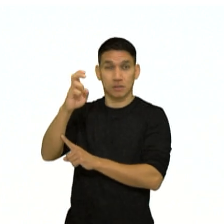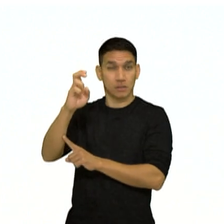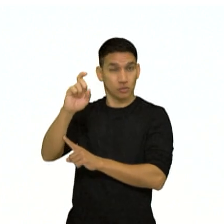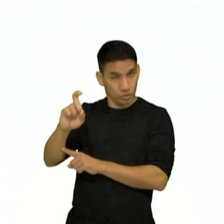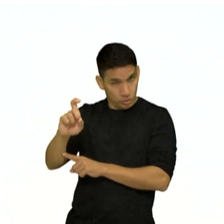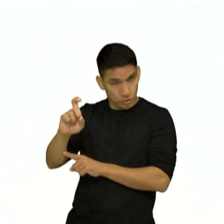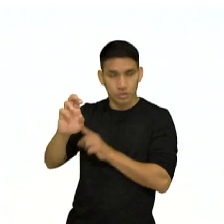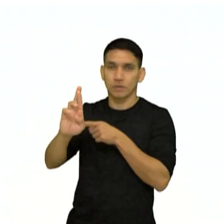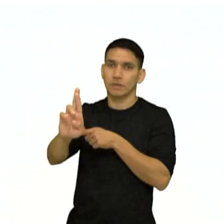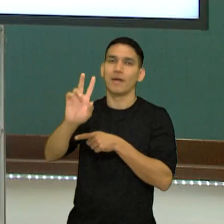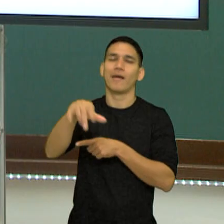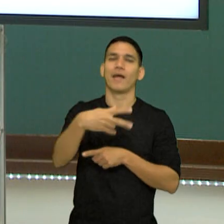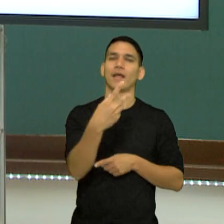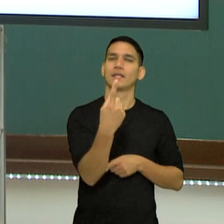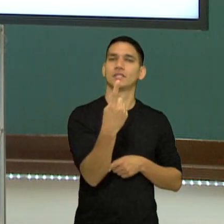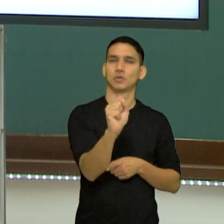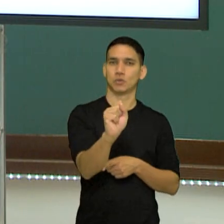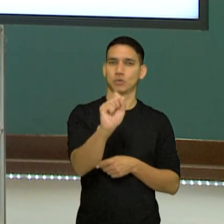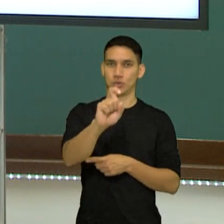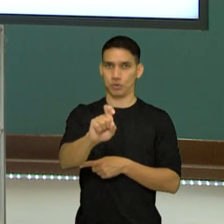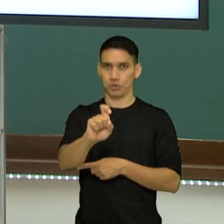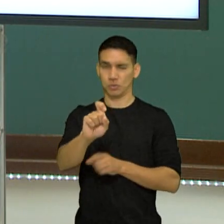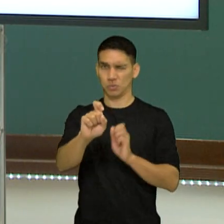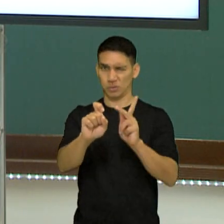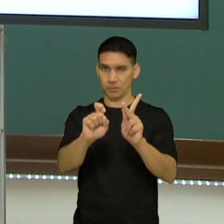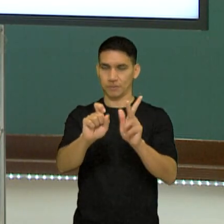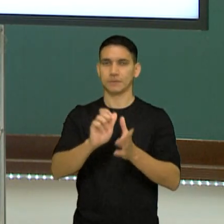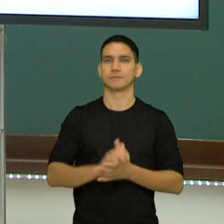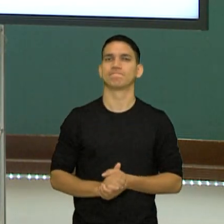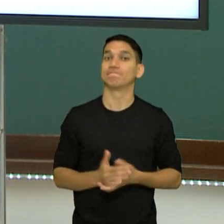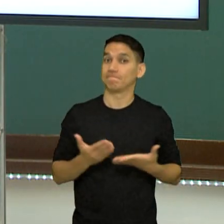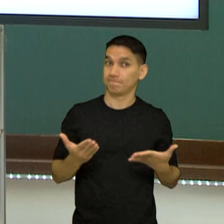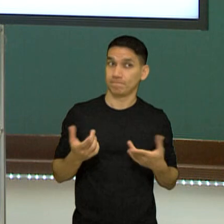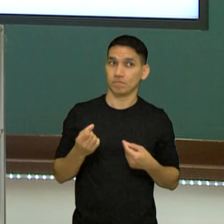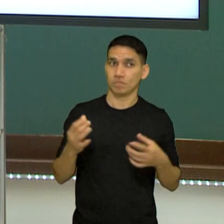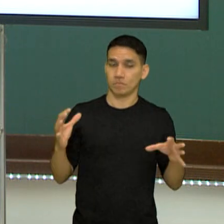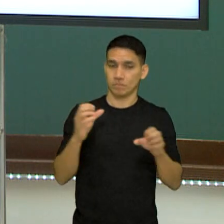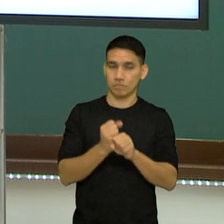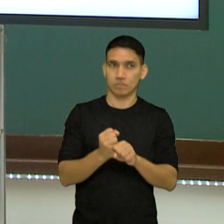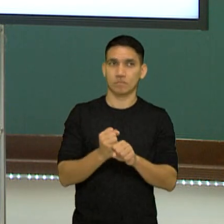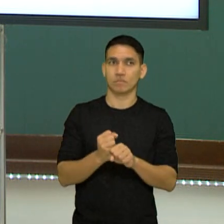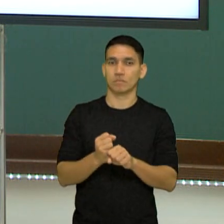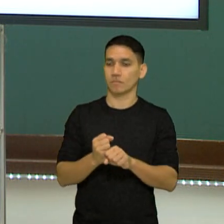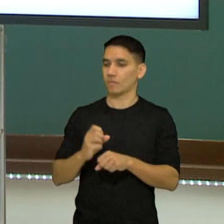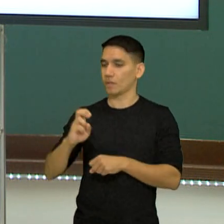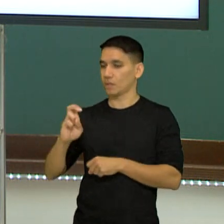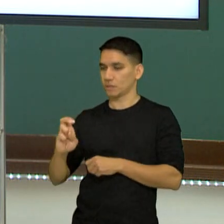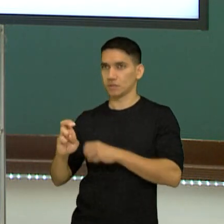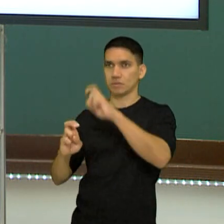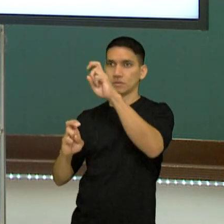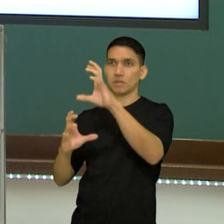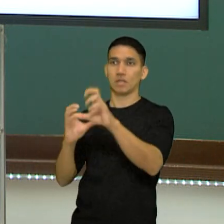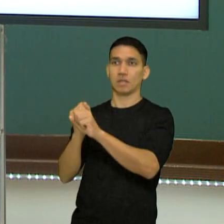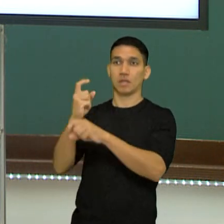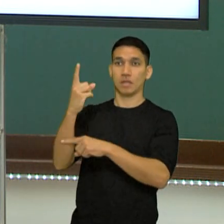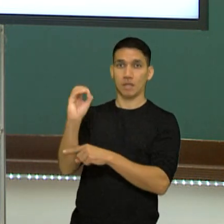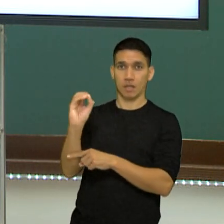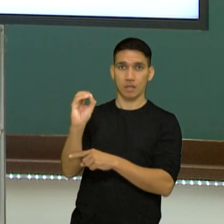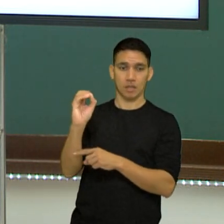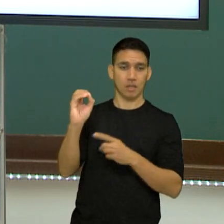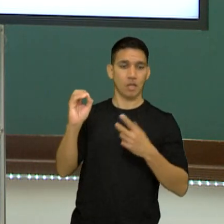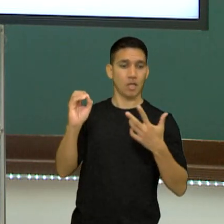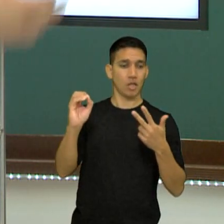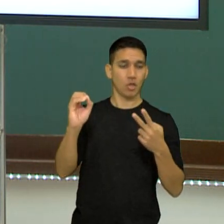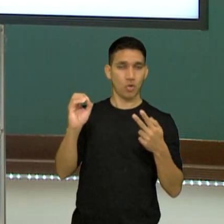e vai dar 18x Tá certo então 5 e 5 10 12 14